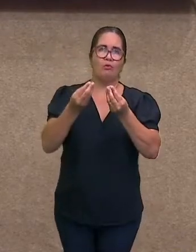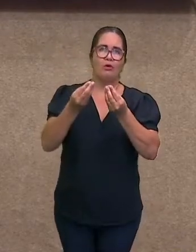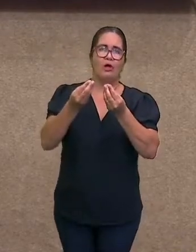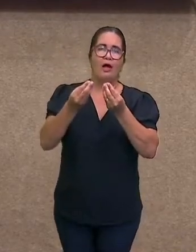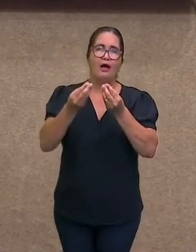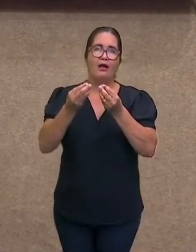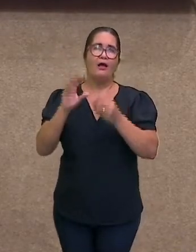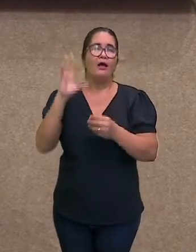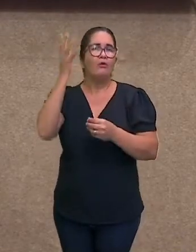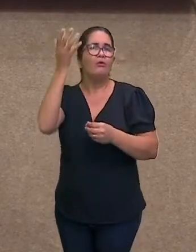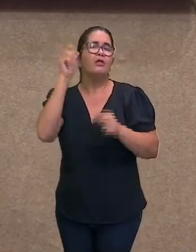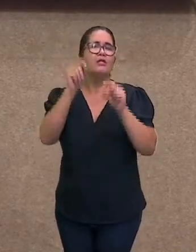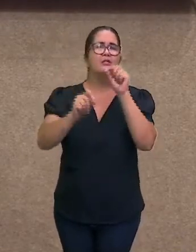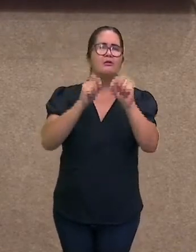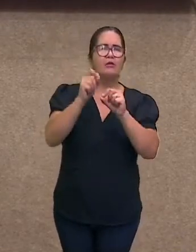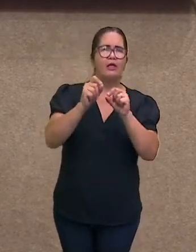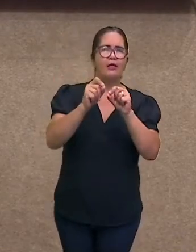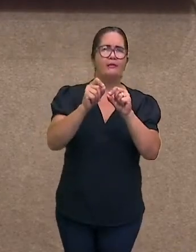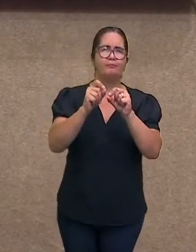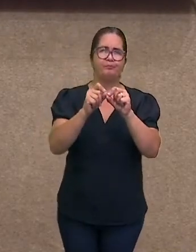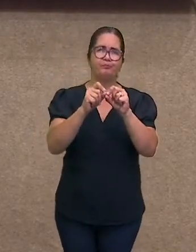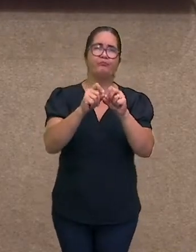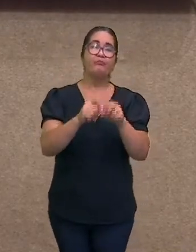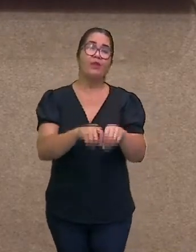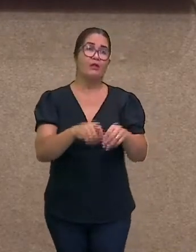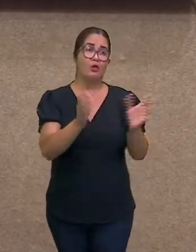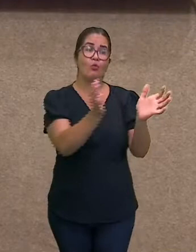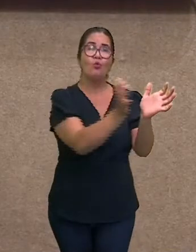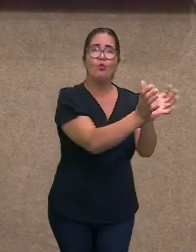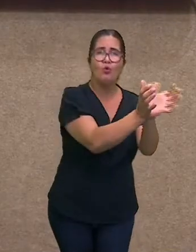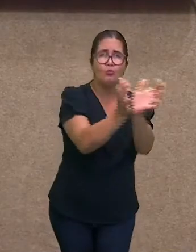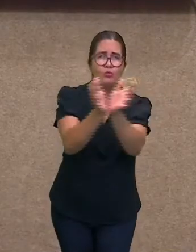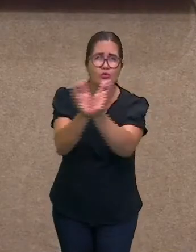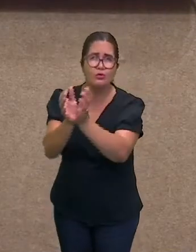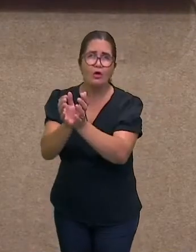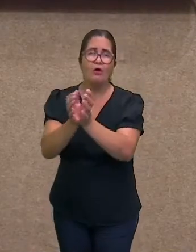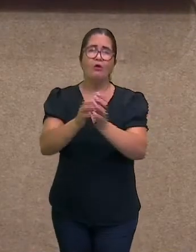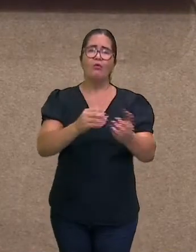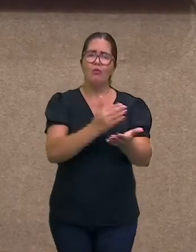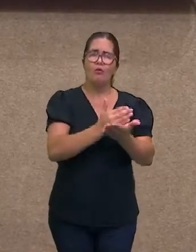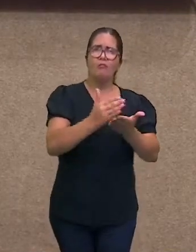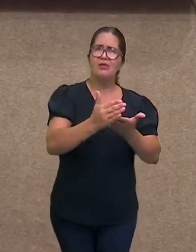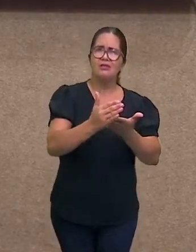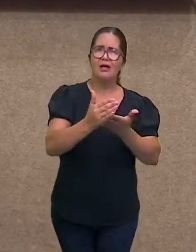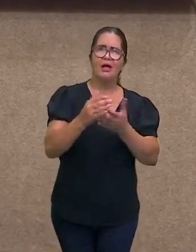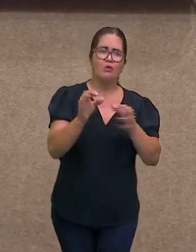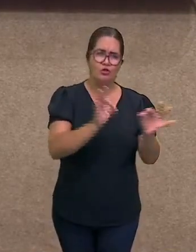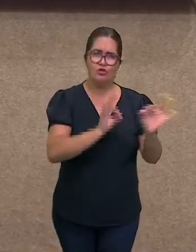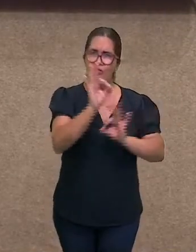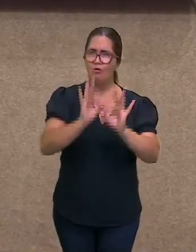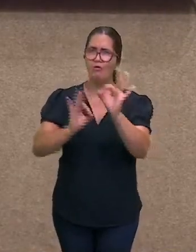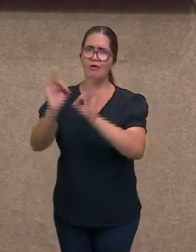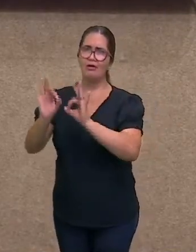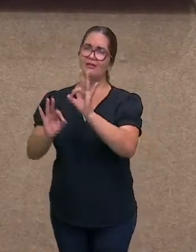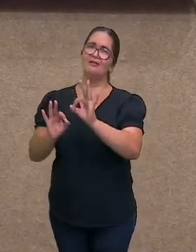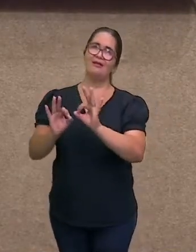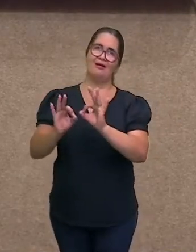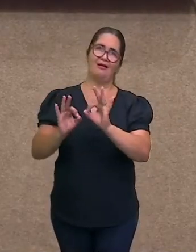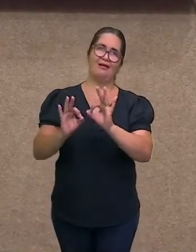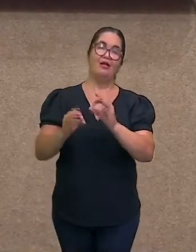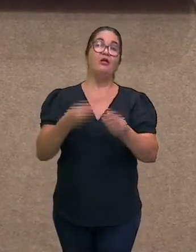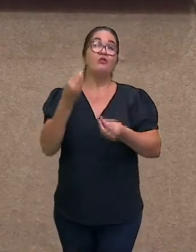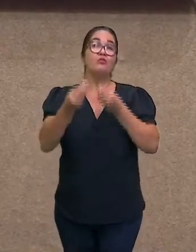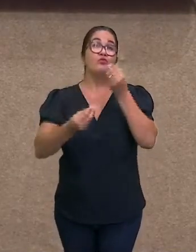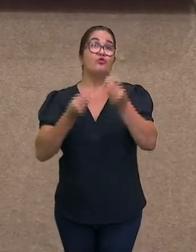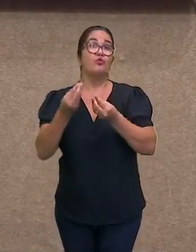burocracia formada por funcionários administrativos encarregados de fazer e valer as decisões